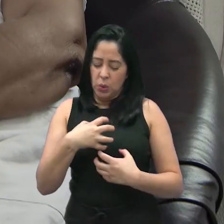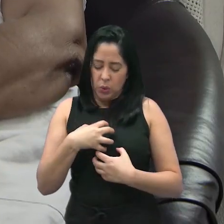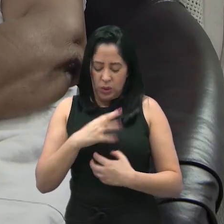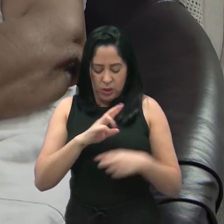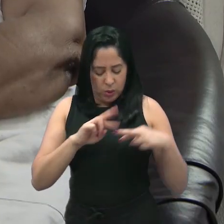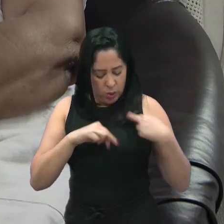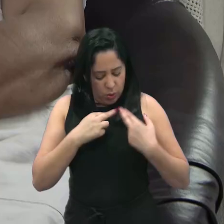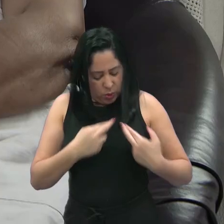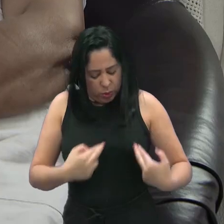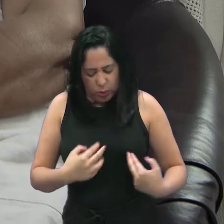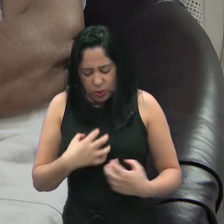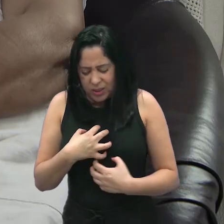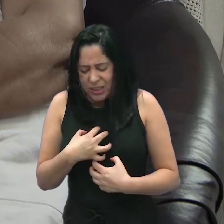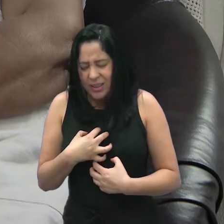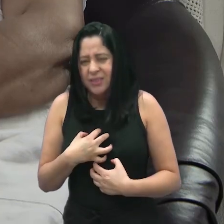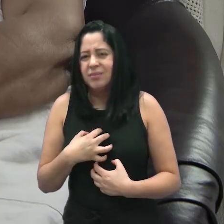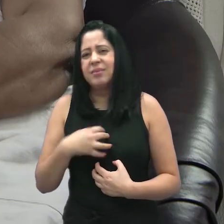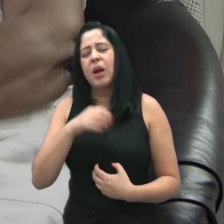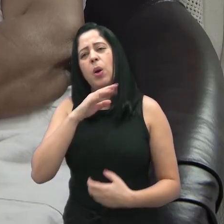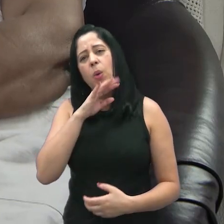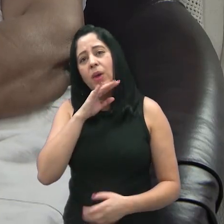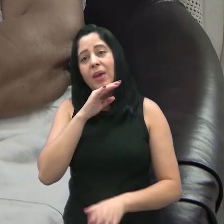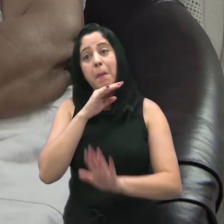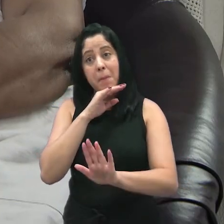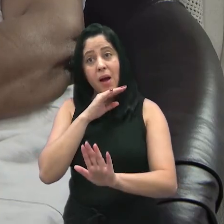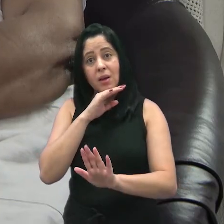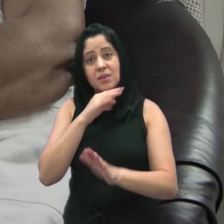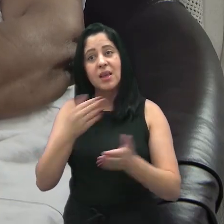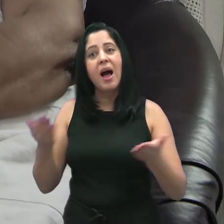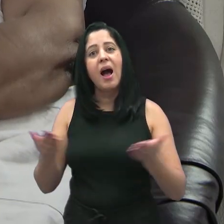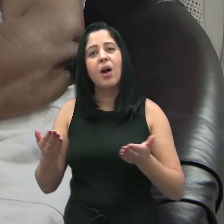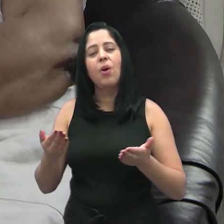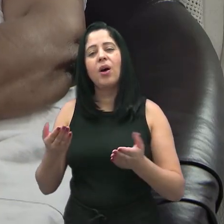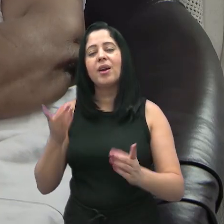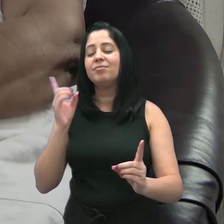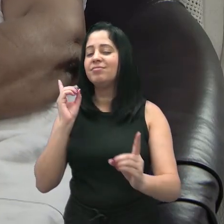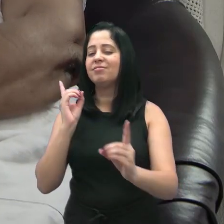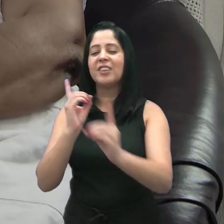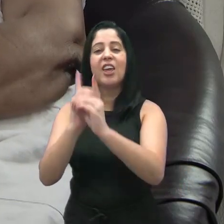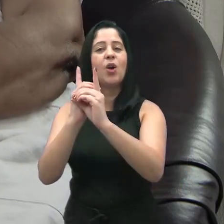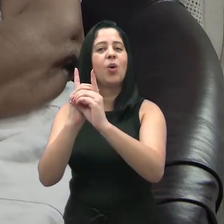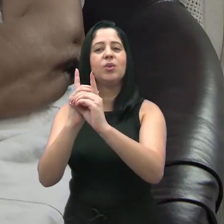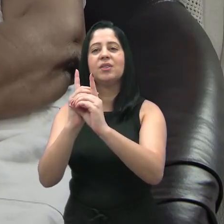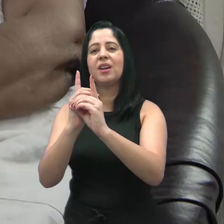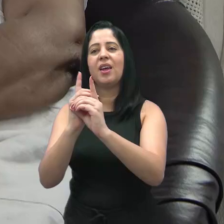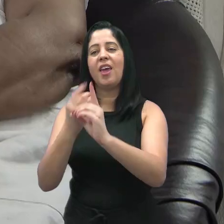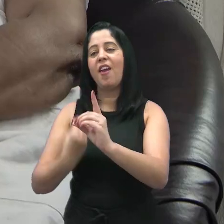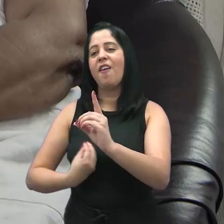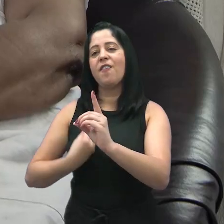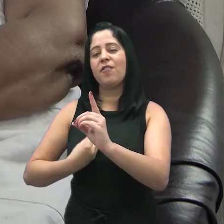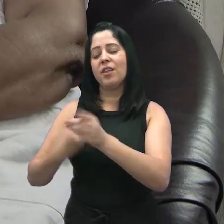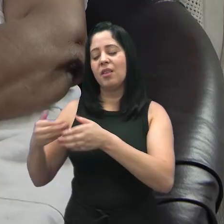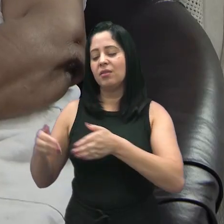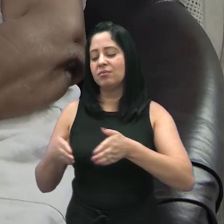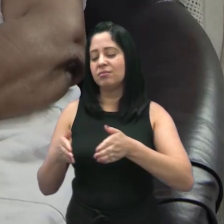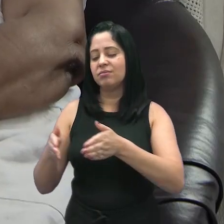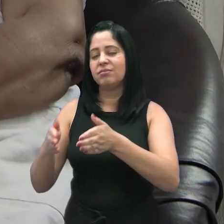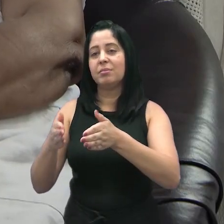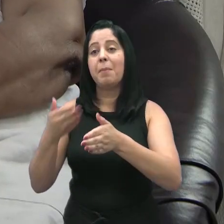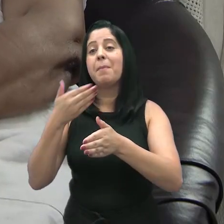terrível. Mas aqui eu encontrei um caminho que me levava para uma vida melhor